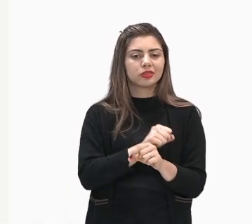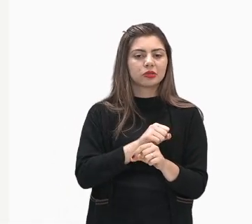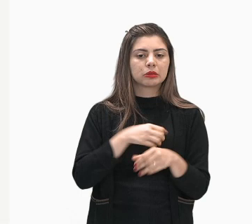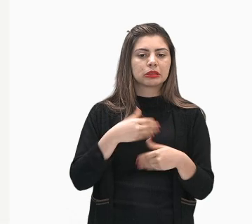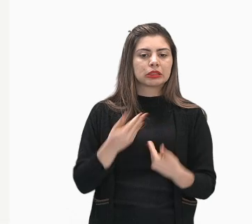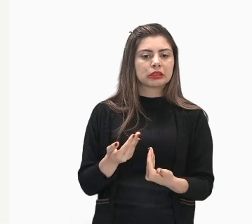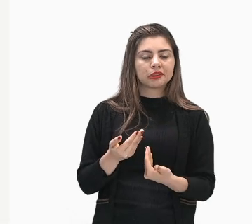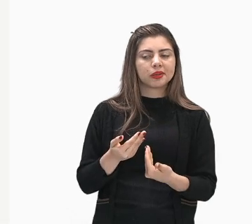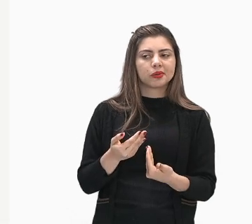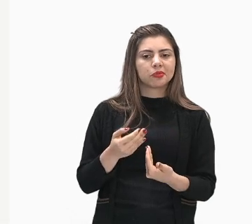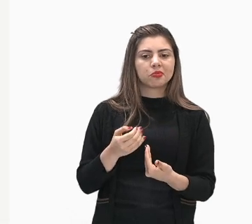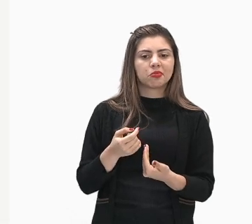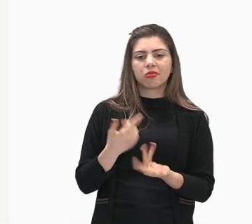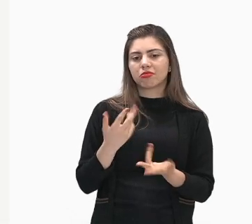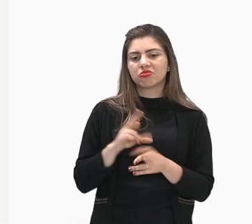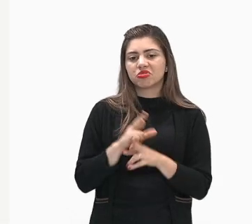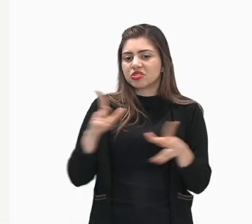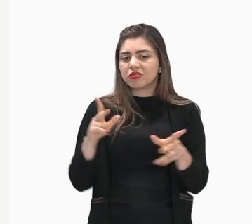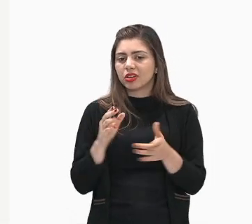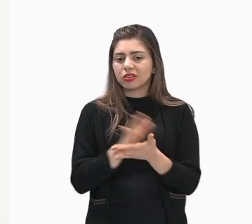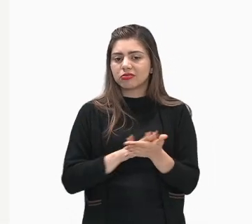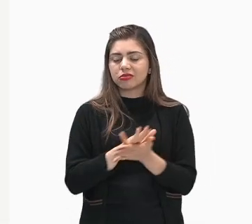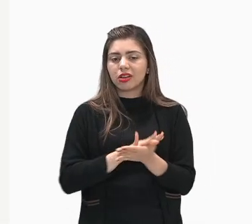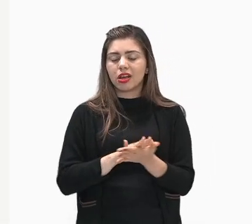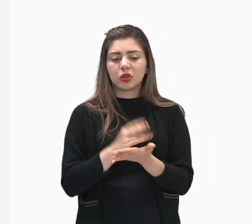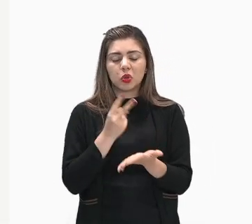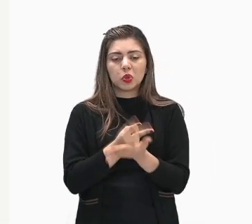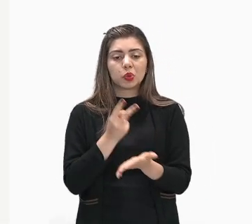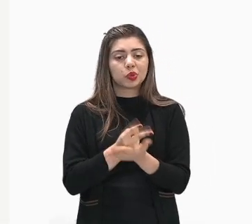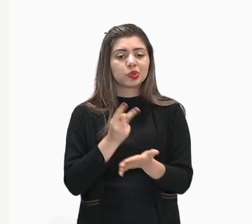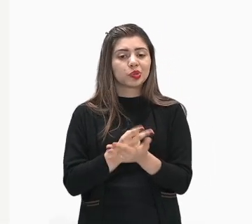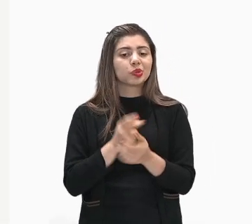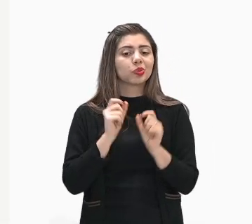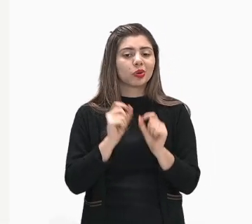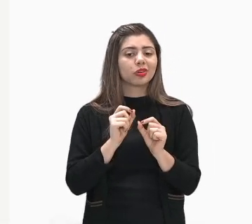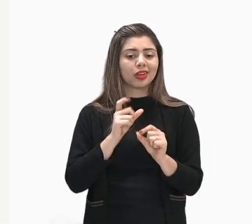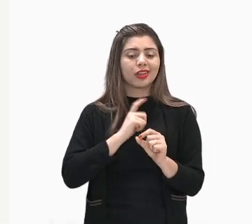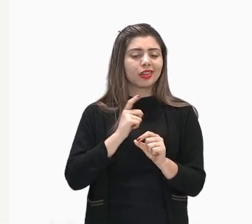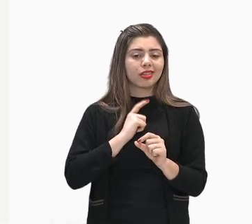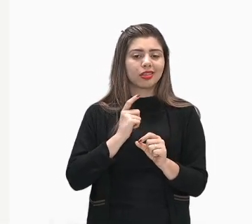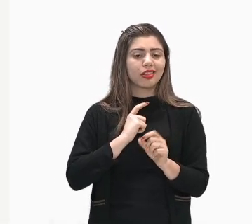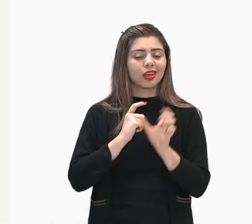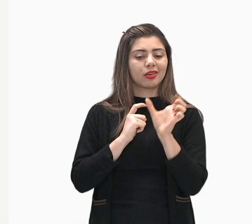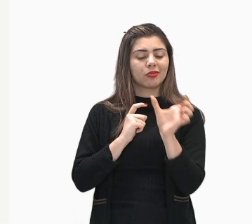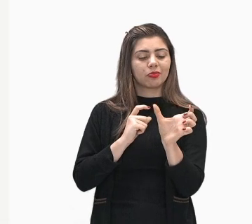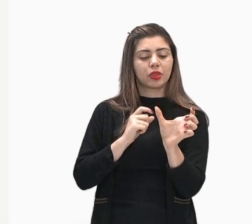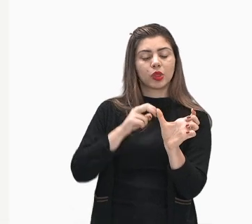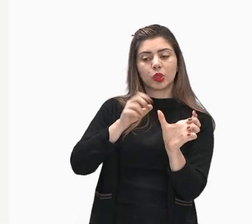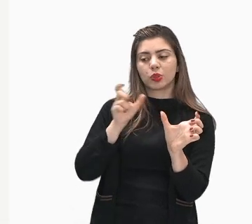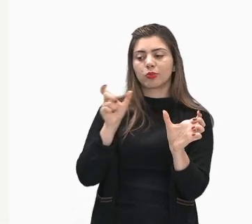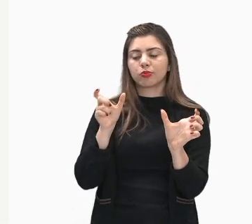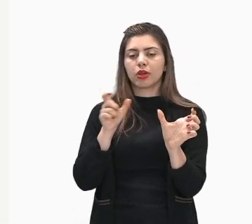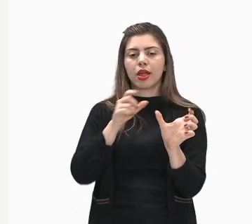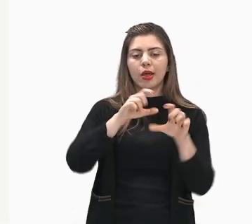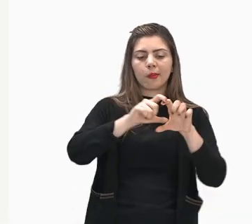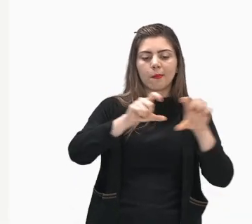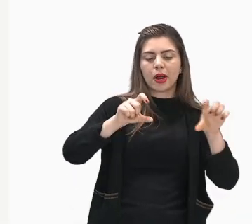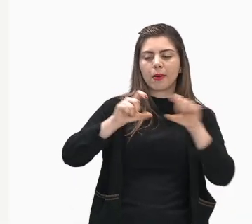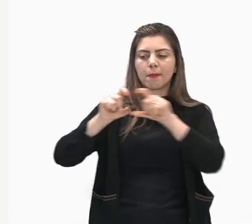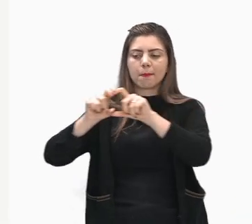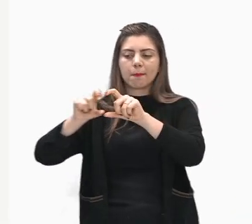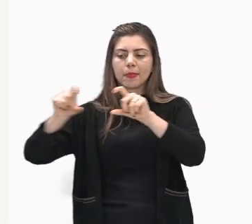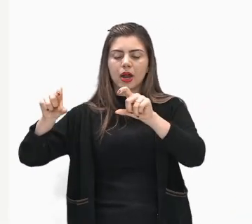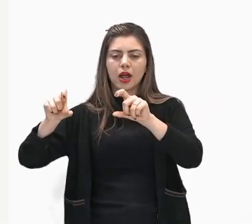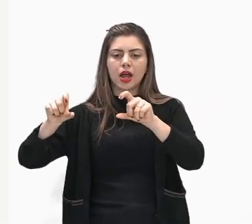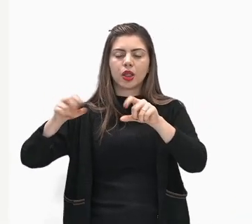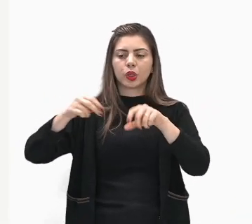naturais e permanentes não muda nada. Continua sendo o mesmo princípio. Polos com mesma natureza,